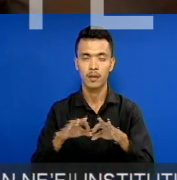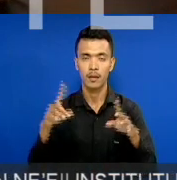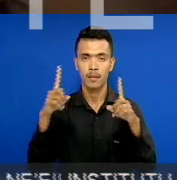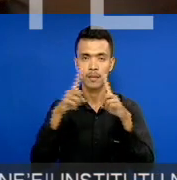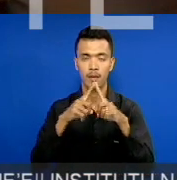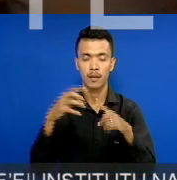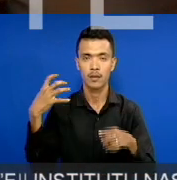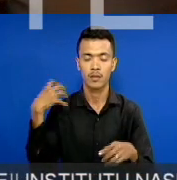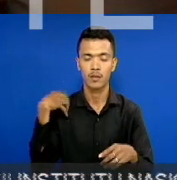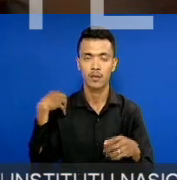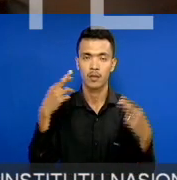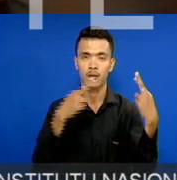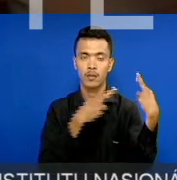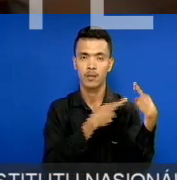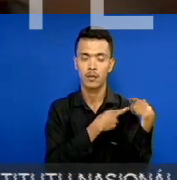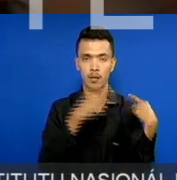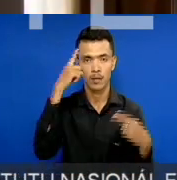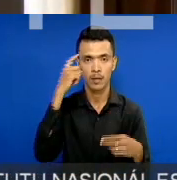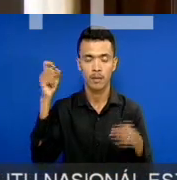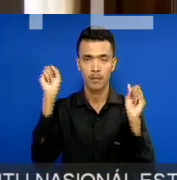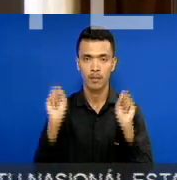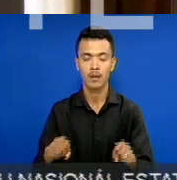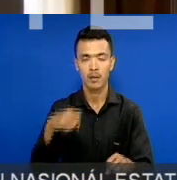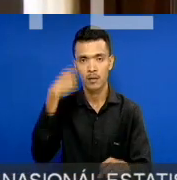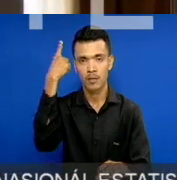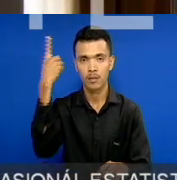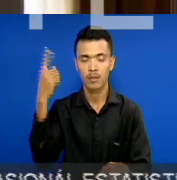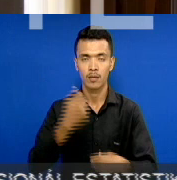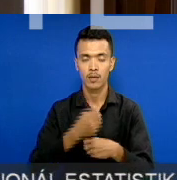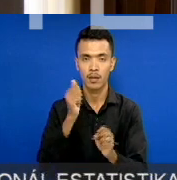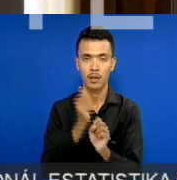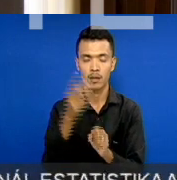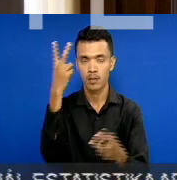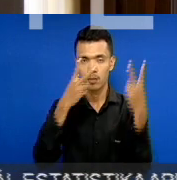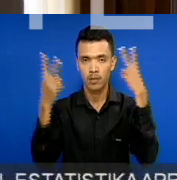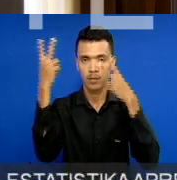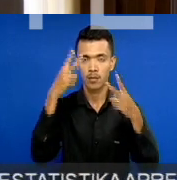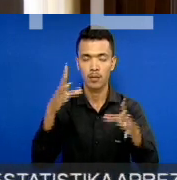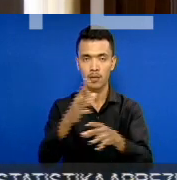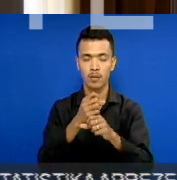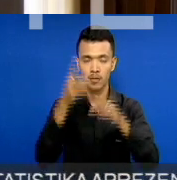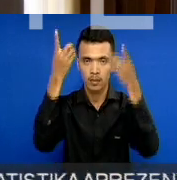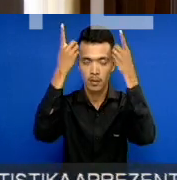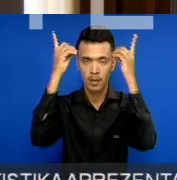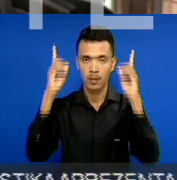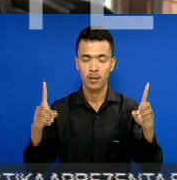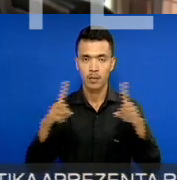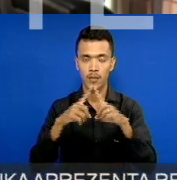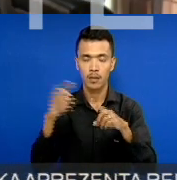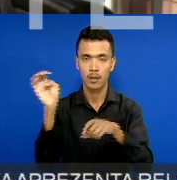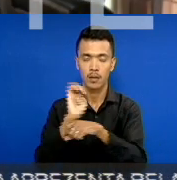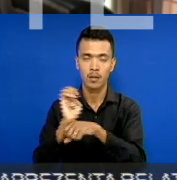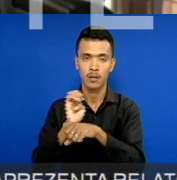ia institusão relevante. Tamba bele compreende ho di halau kontrolu no foti decisão ba setor ekonomia.